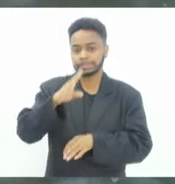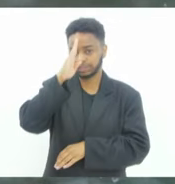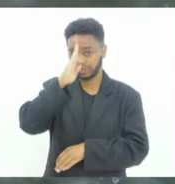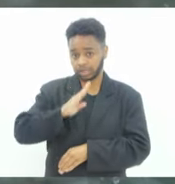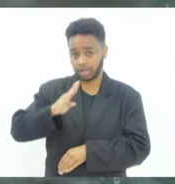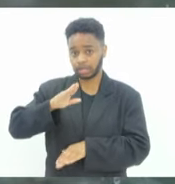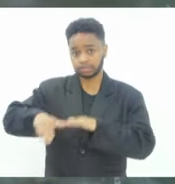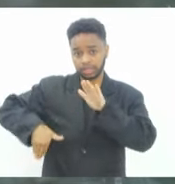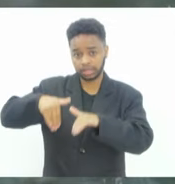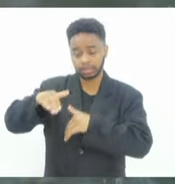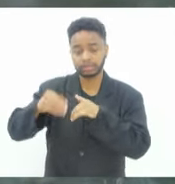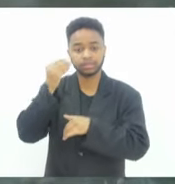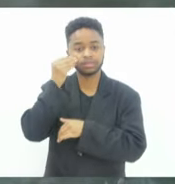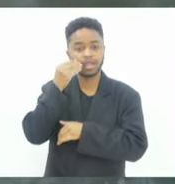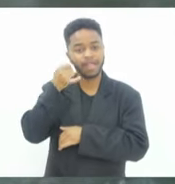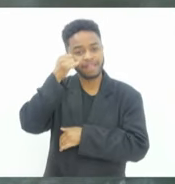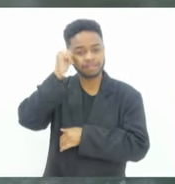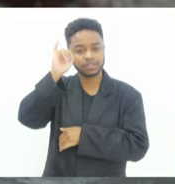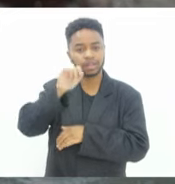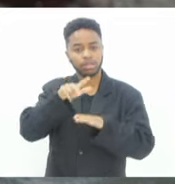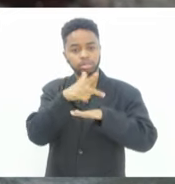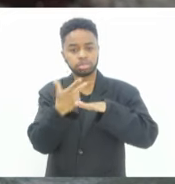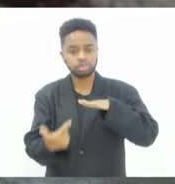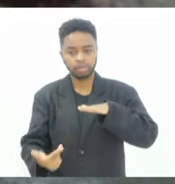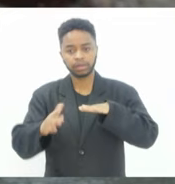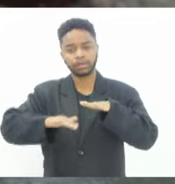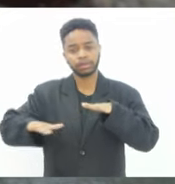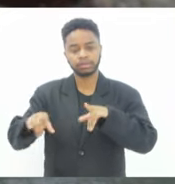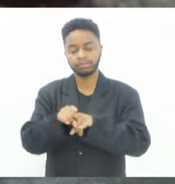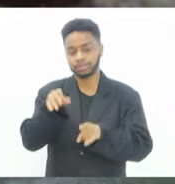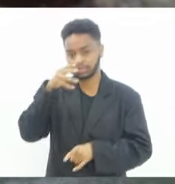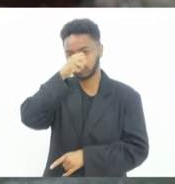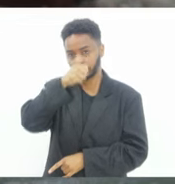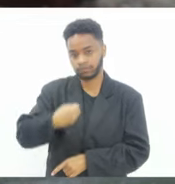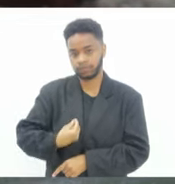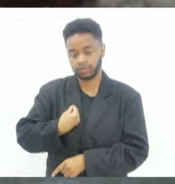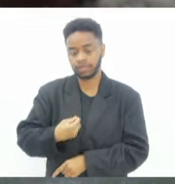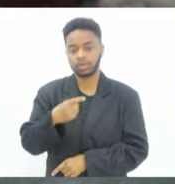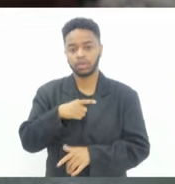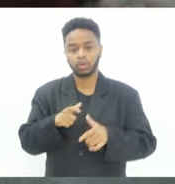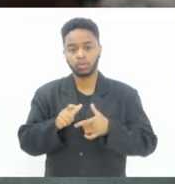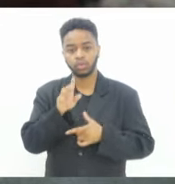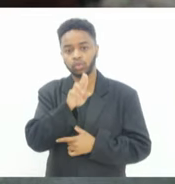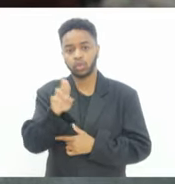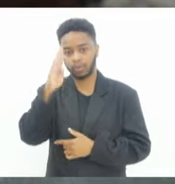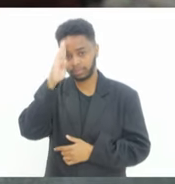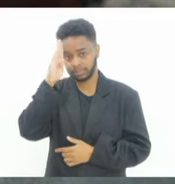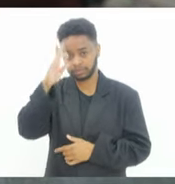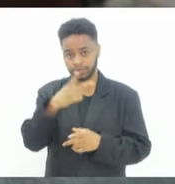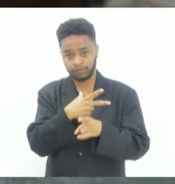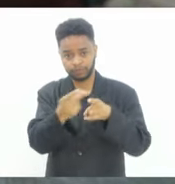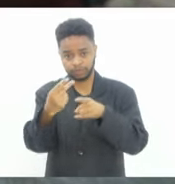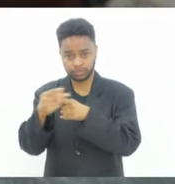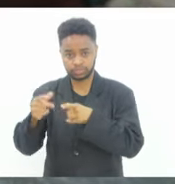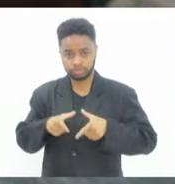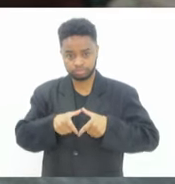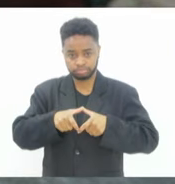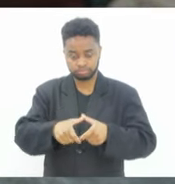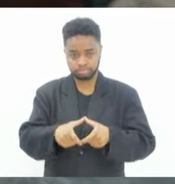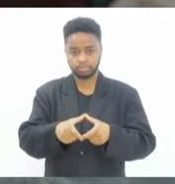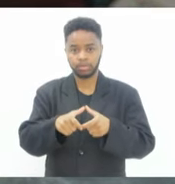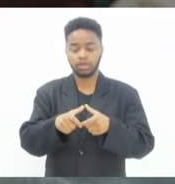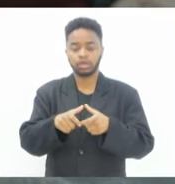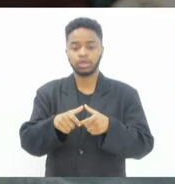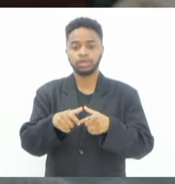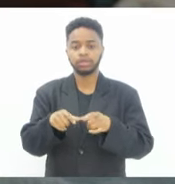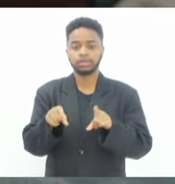combater o afogamento infantil e salvar vidas, o projeto, que leva o nome do maior medalhista da história dos Jogos Pan-Americanos e prata nas